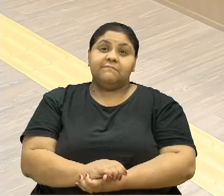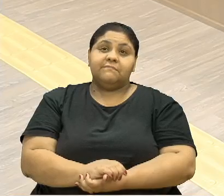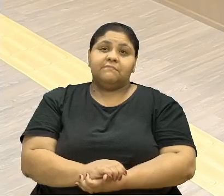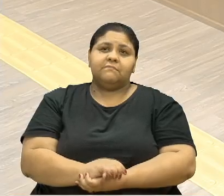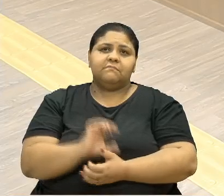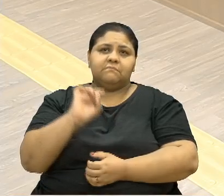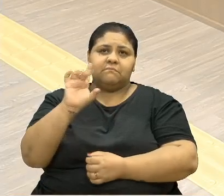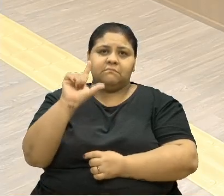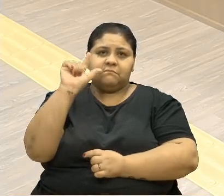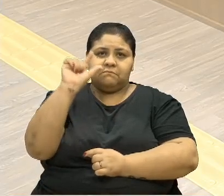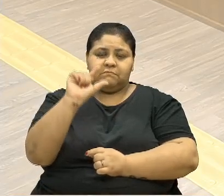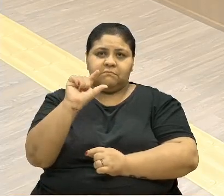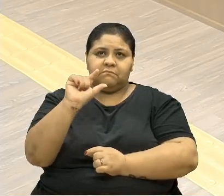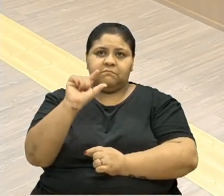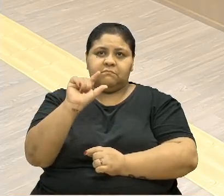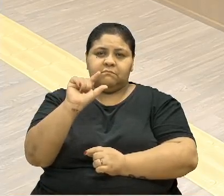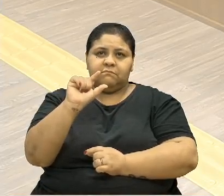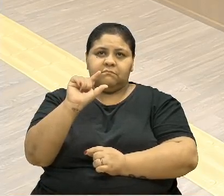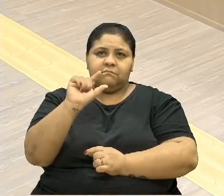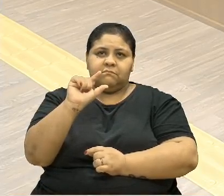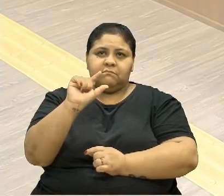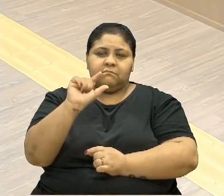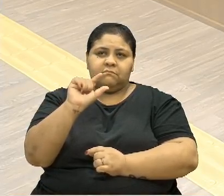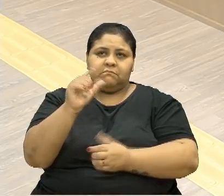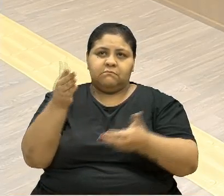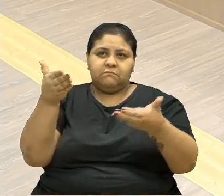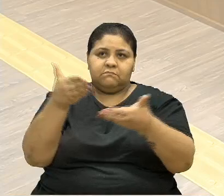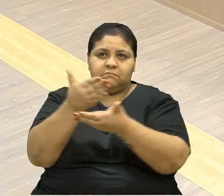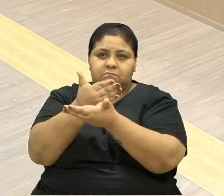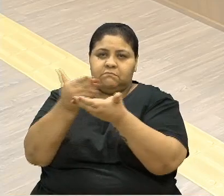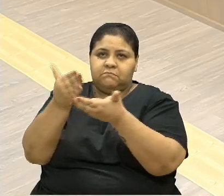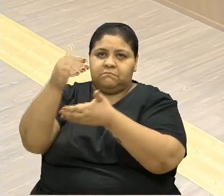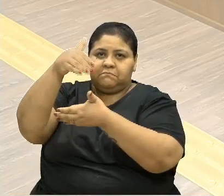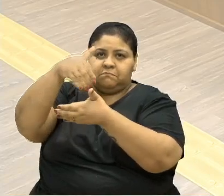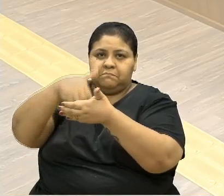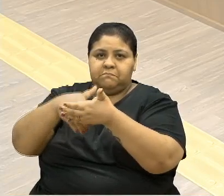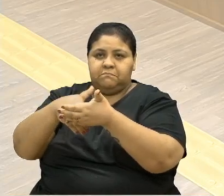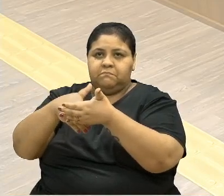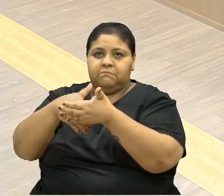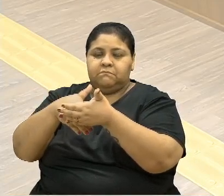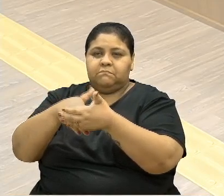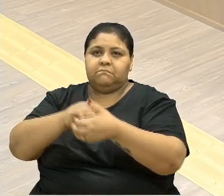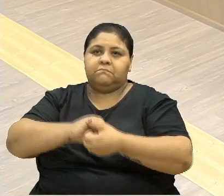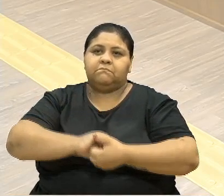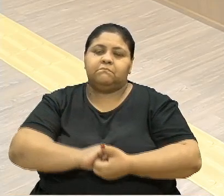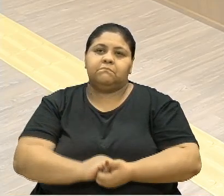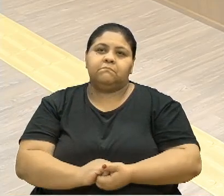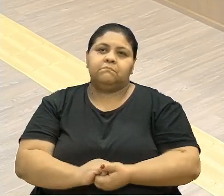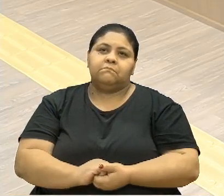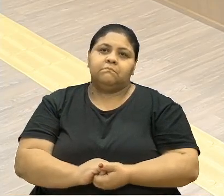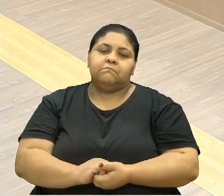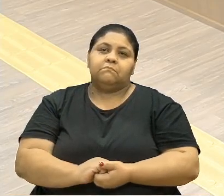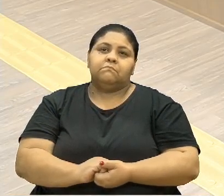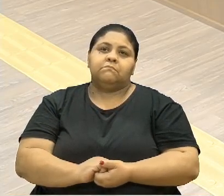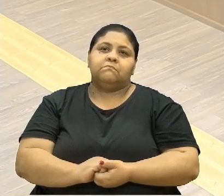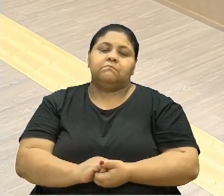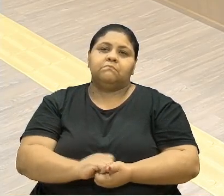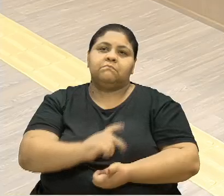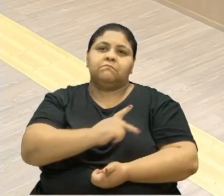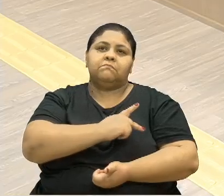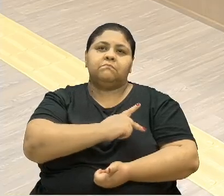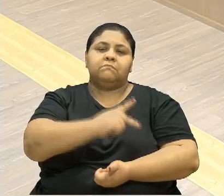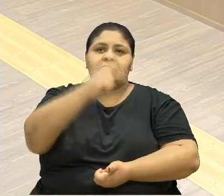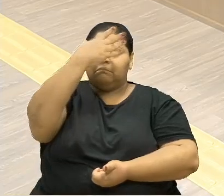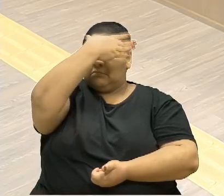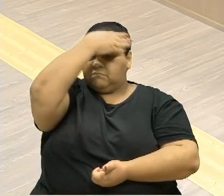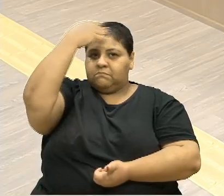Só um instante, nós vamos abrir a votação na sequência. É que a presidente esqueceu